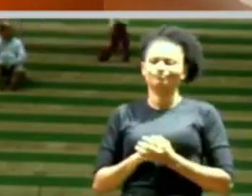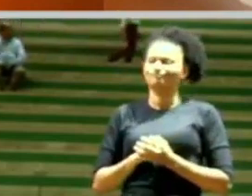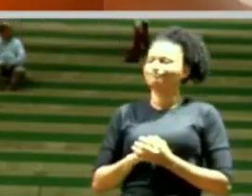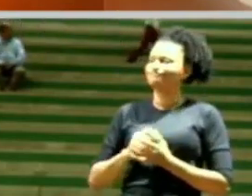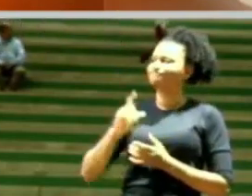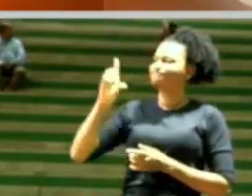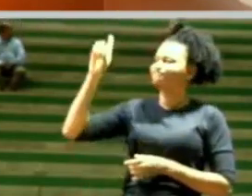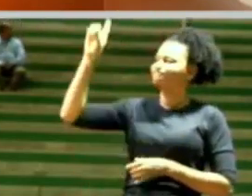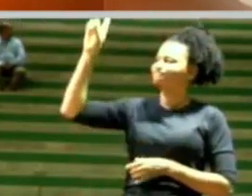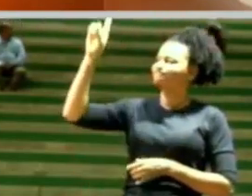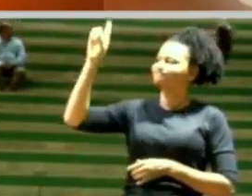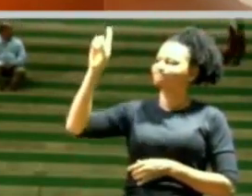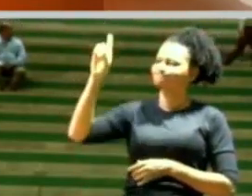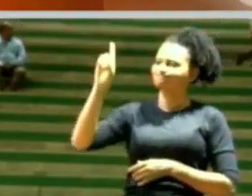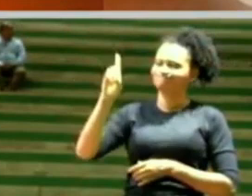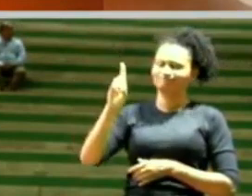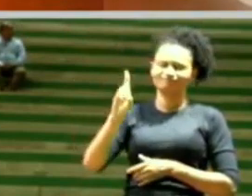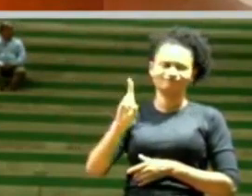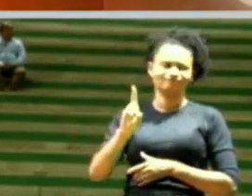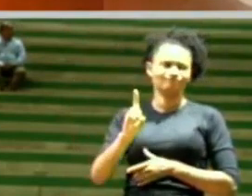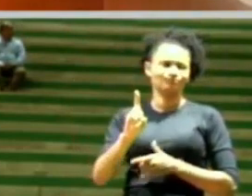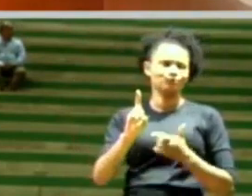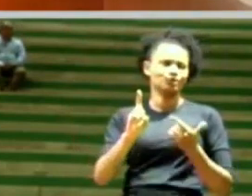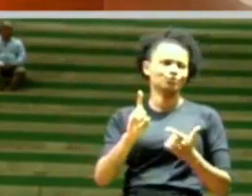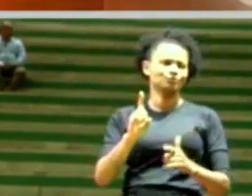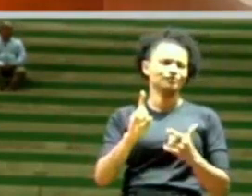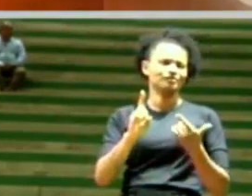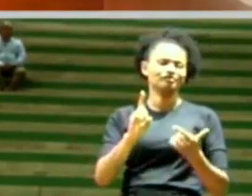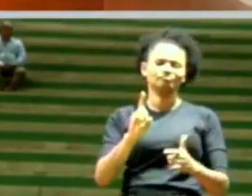presença de Deus.